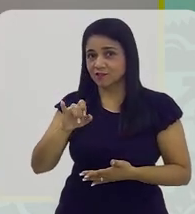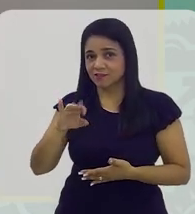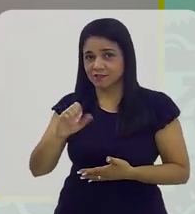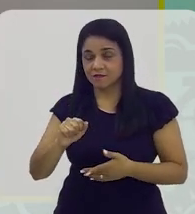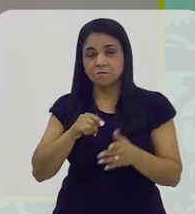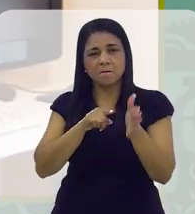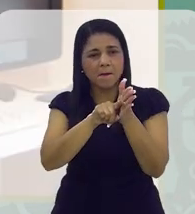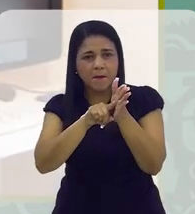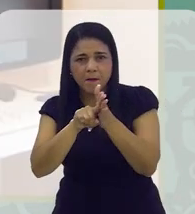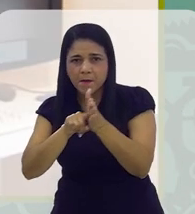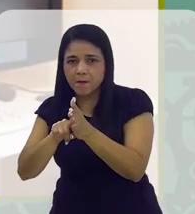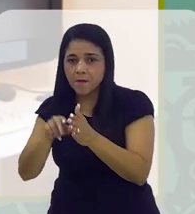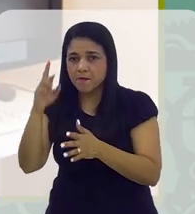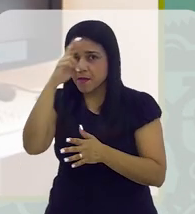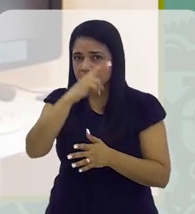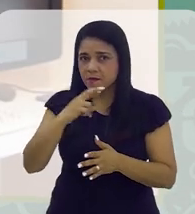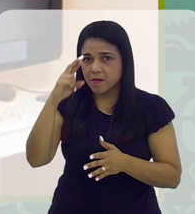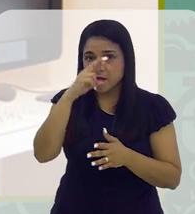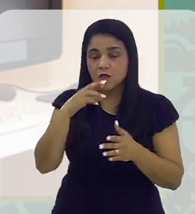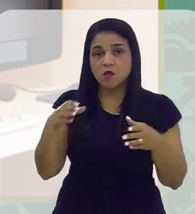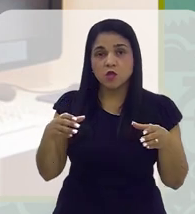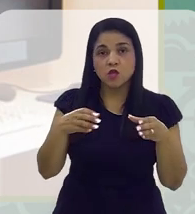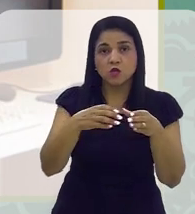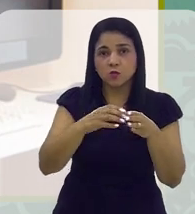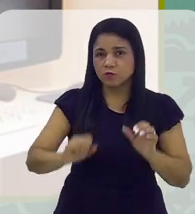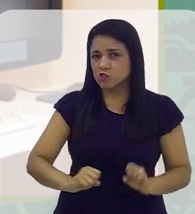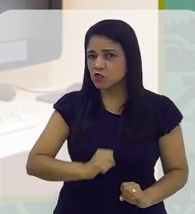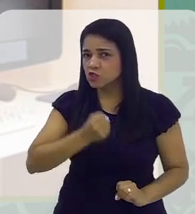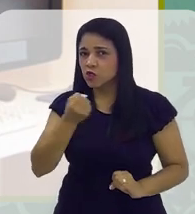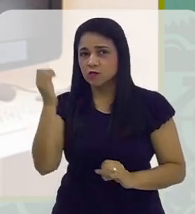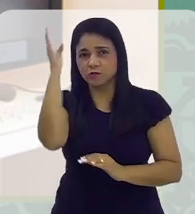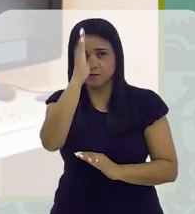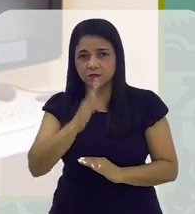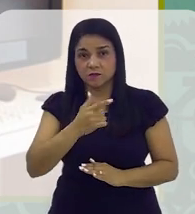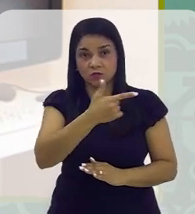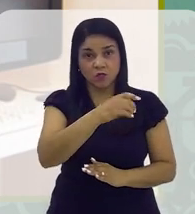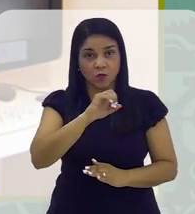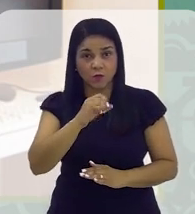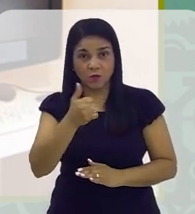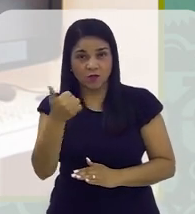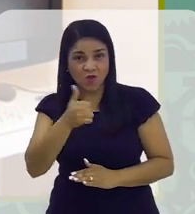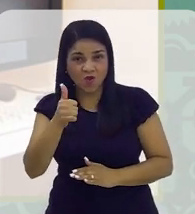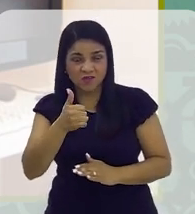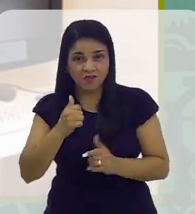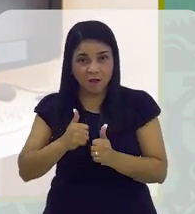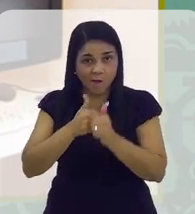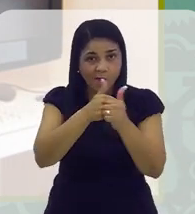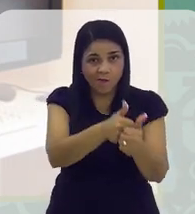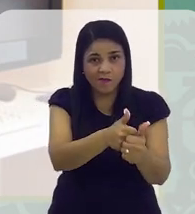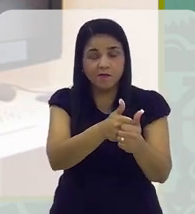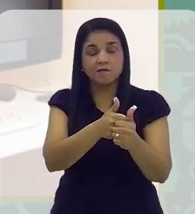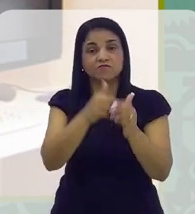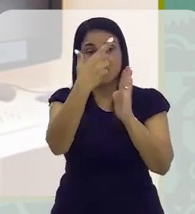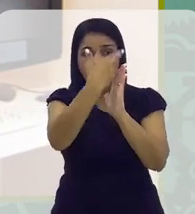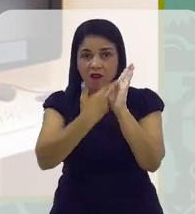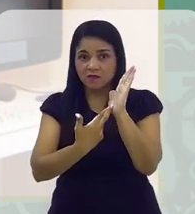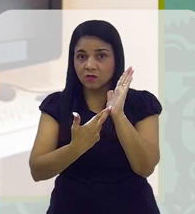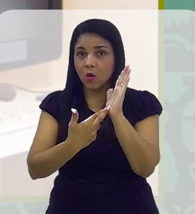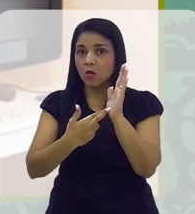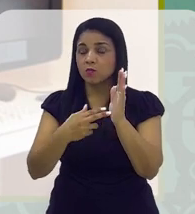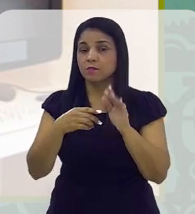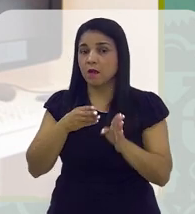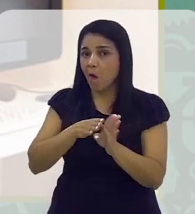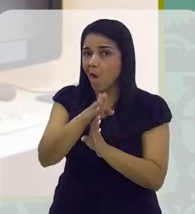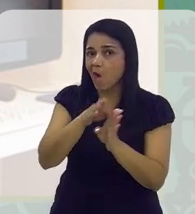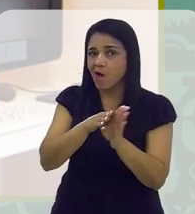Oliveira, que monitora conteúdo extremo e grupos de ódio no Brasil desde 2011 e colaborou com o relatório Recomendações para